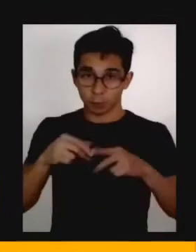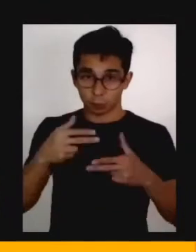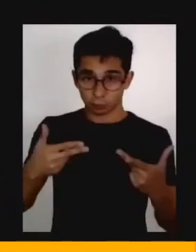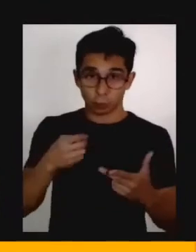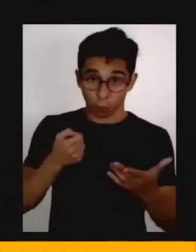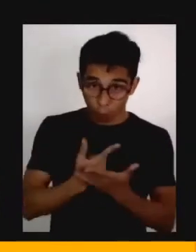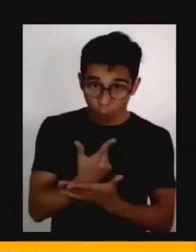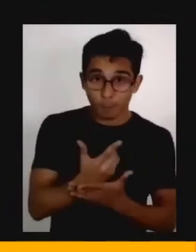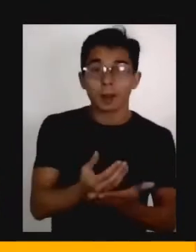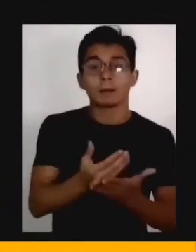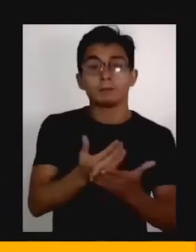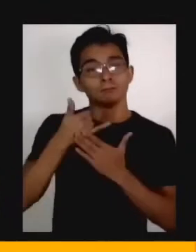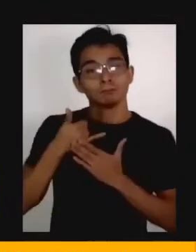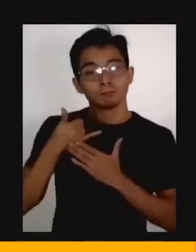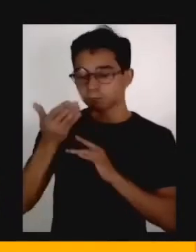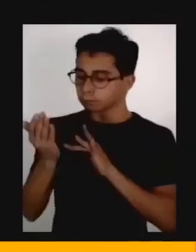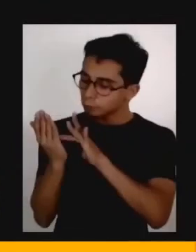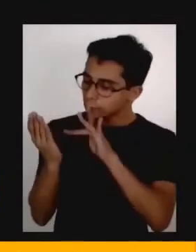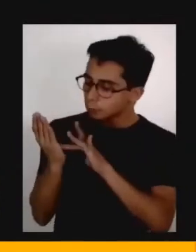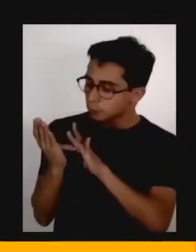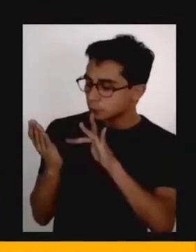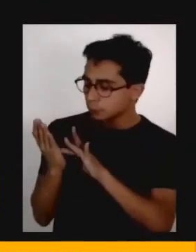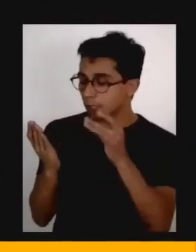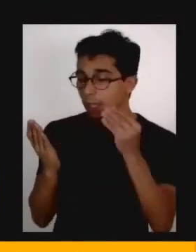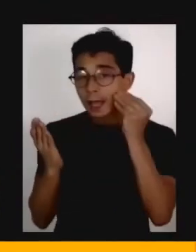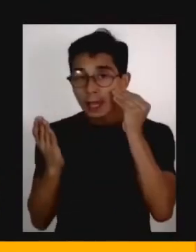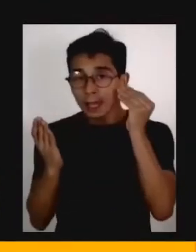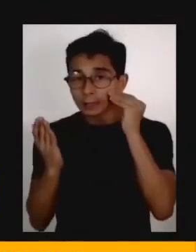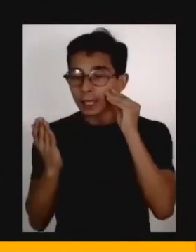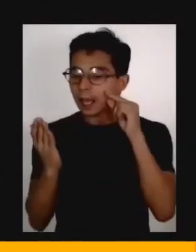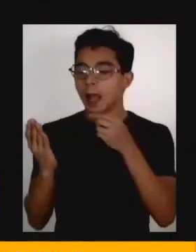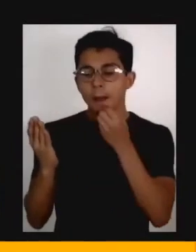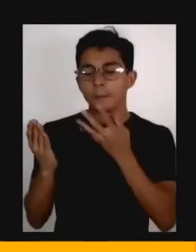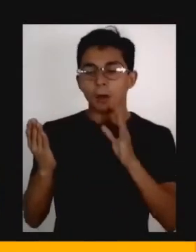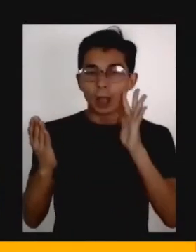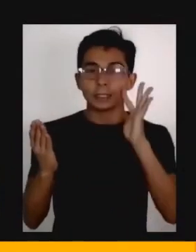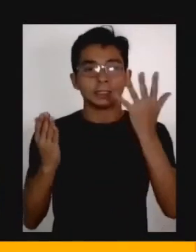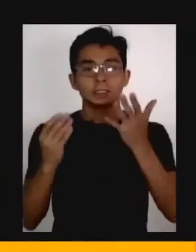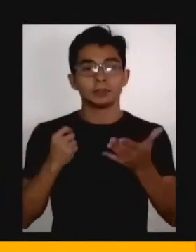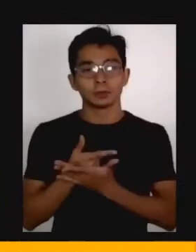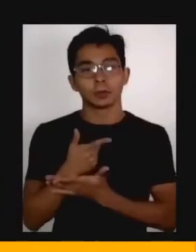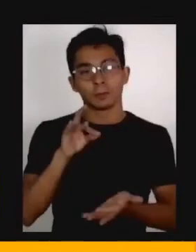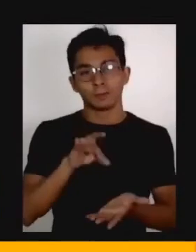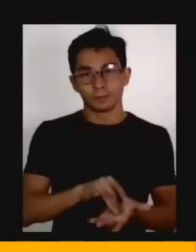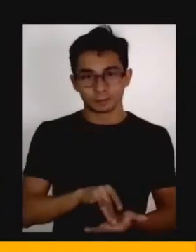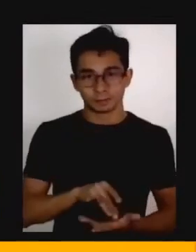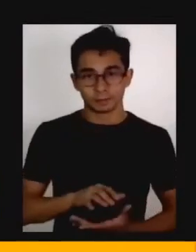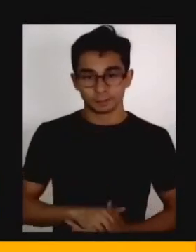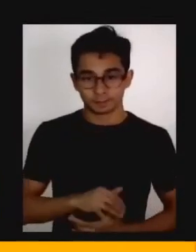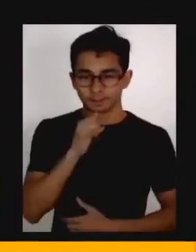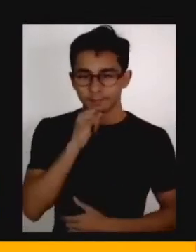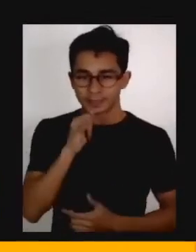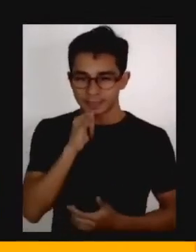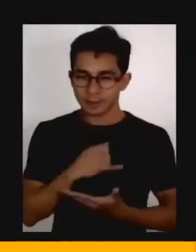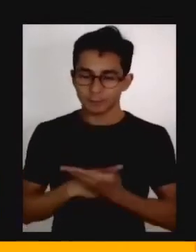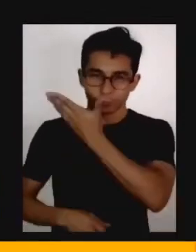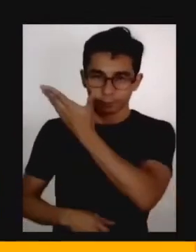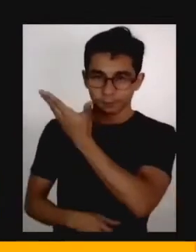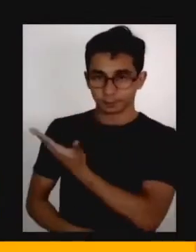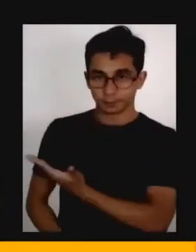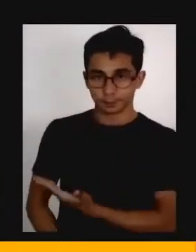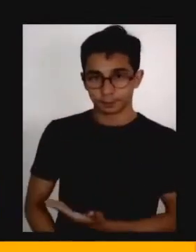decidir a sua compra. Aqui a gente traz alguns exemplos, né, de como a gente